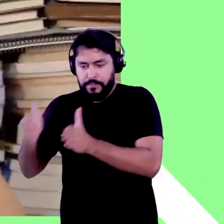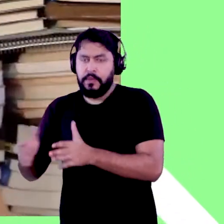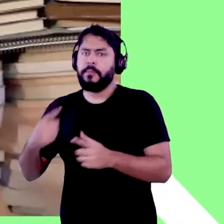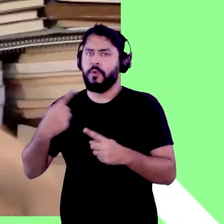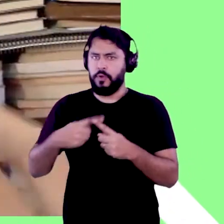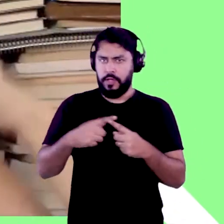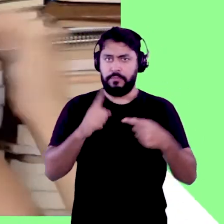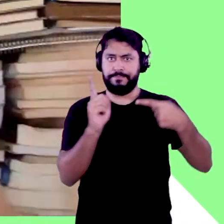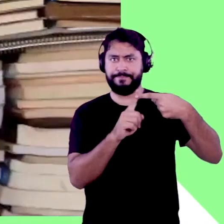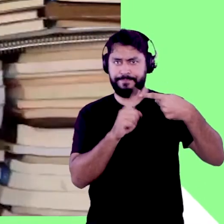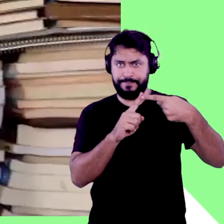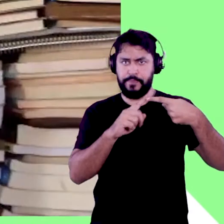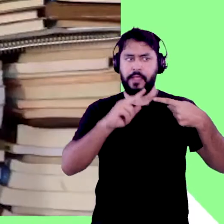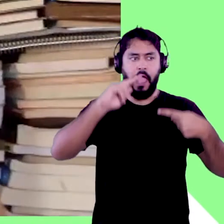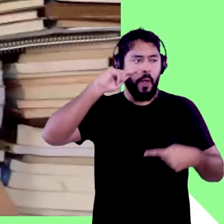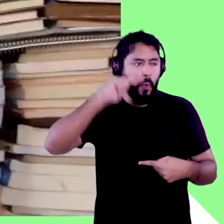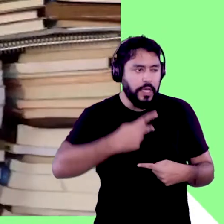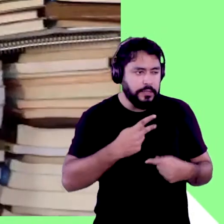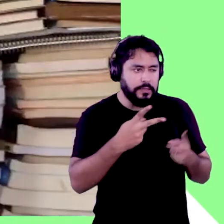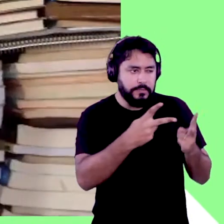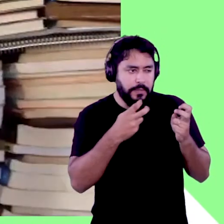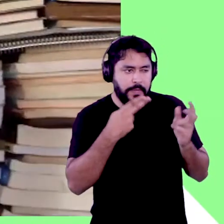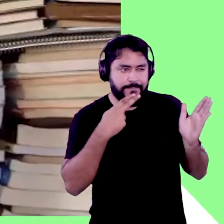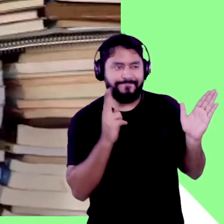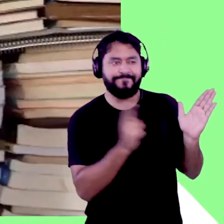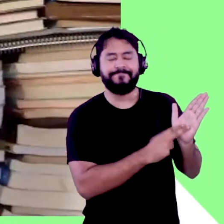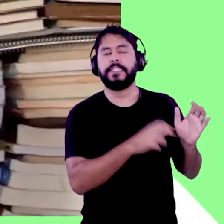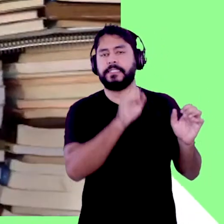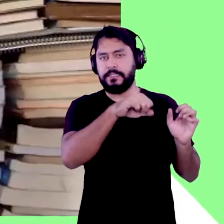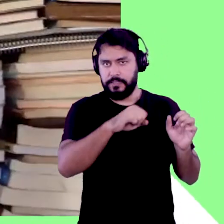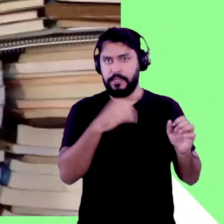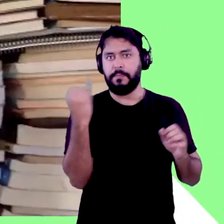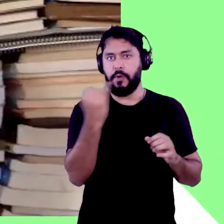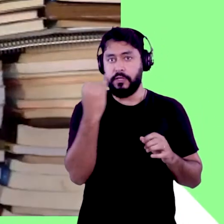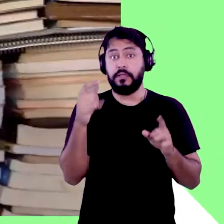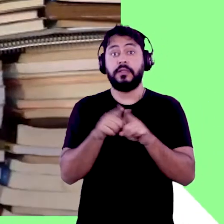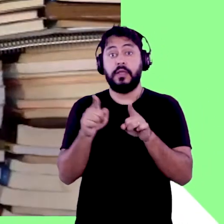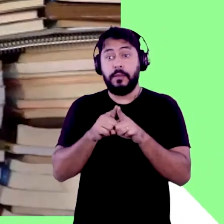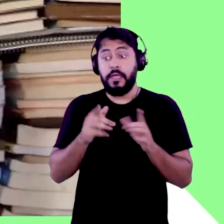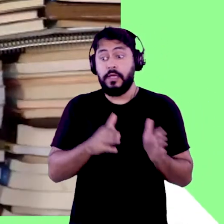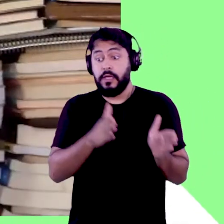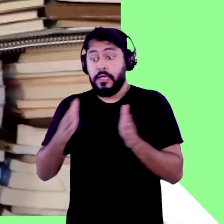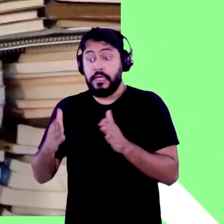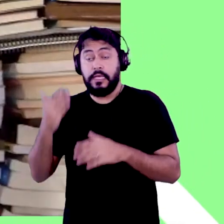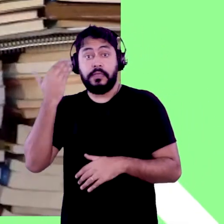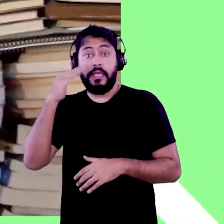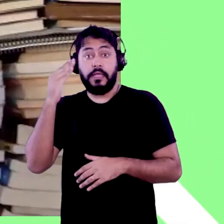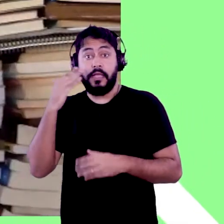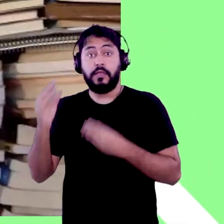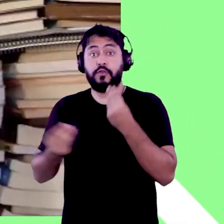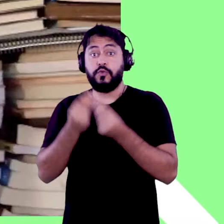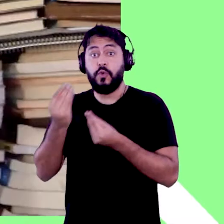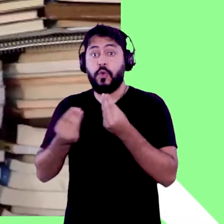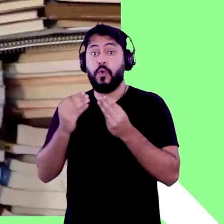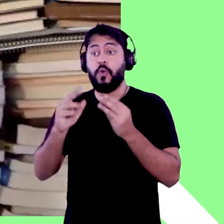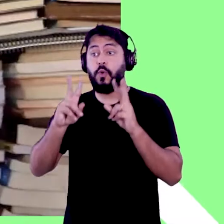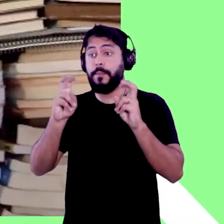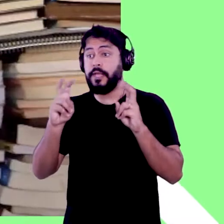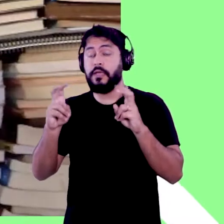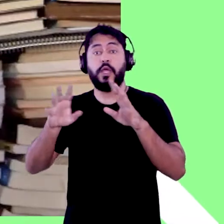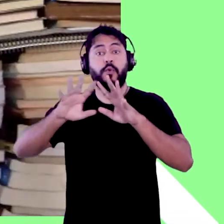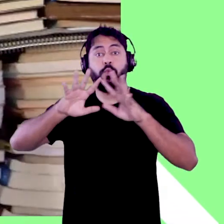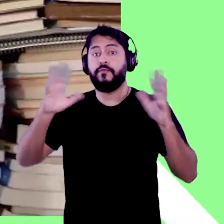e importante também essa compreensão desse contexto de acessibilidade global, né? Quando você fala do controle remoto, quando você fala do áudio